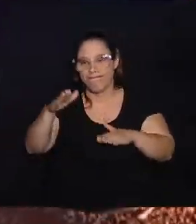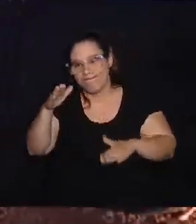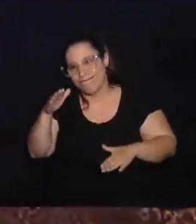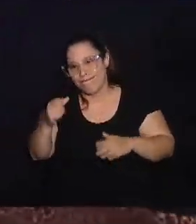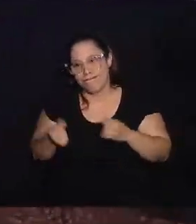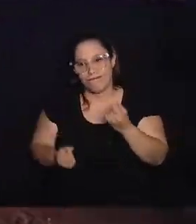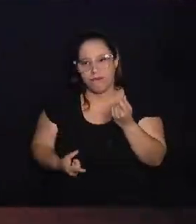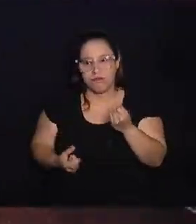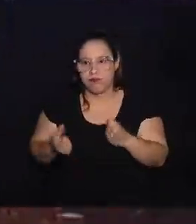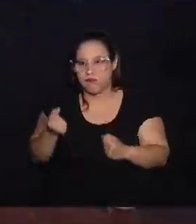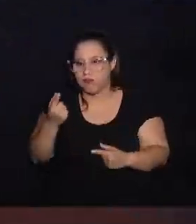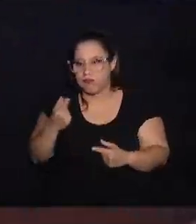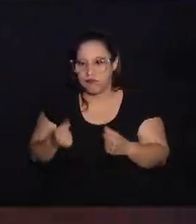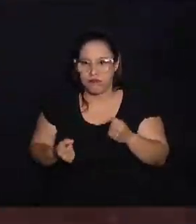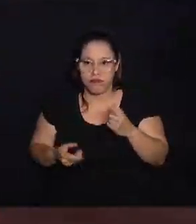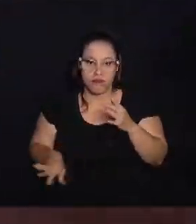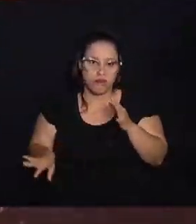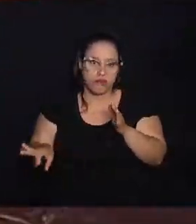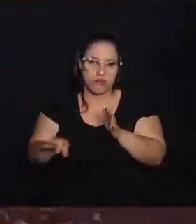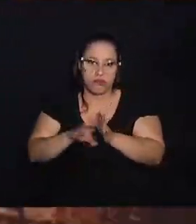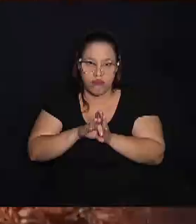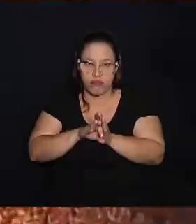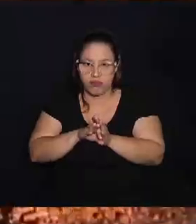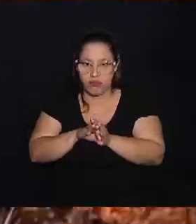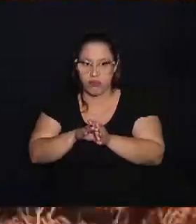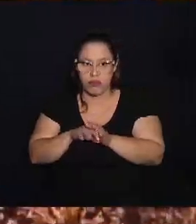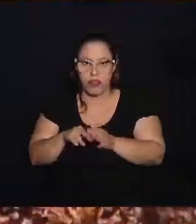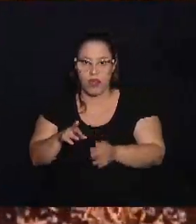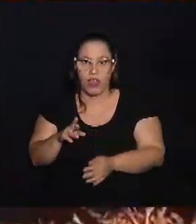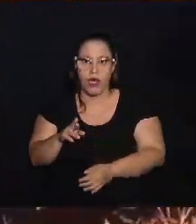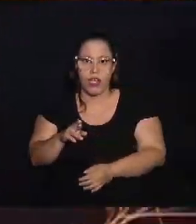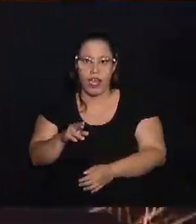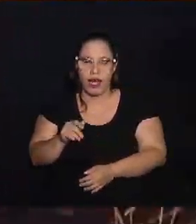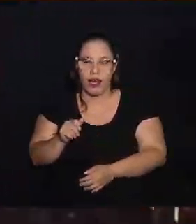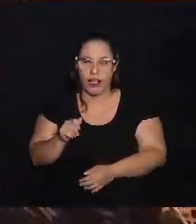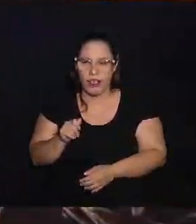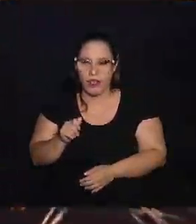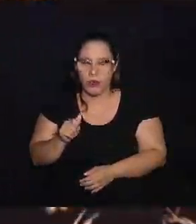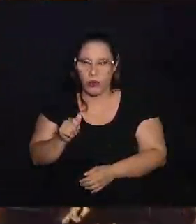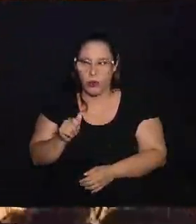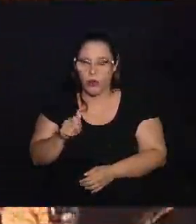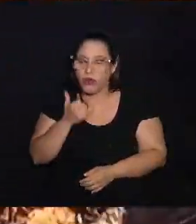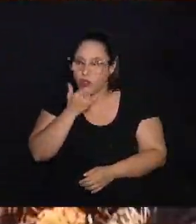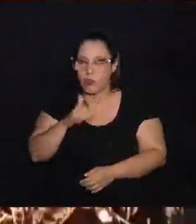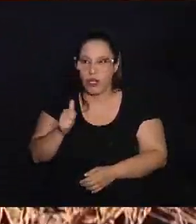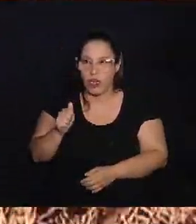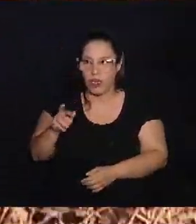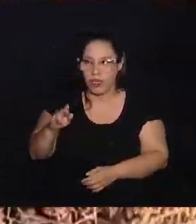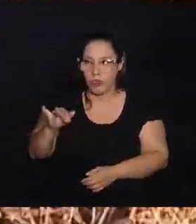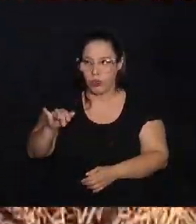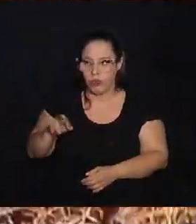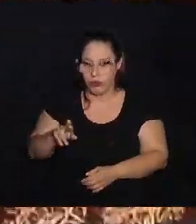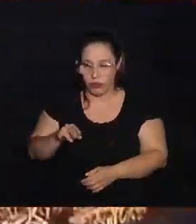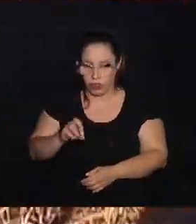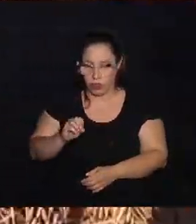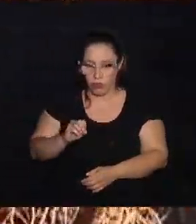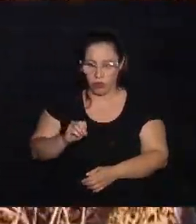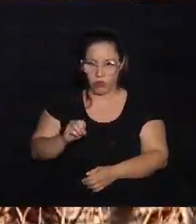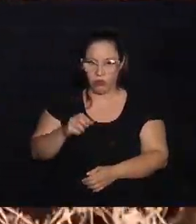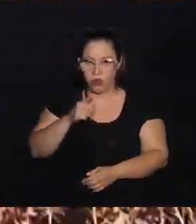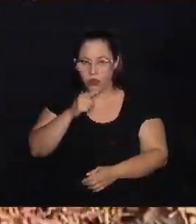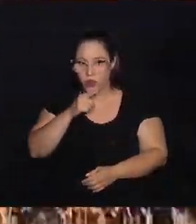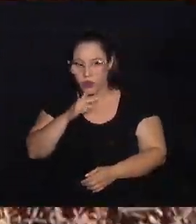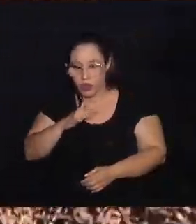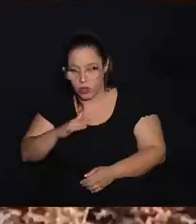intensas, afetando diretamente a recarga dos aquíferos e, consequentemente, o nível dos rios, que